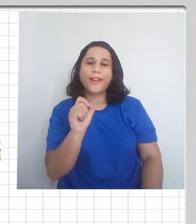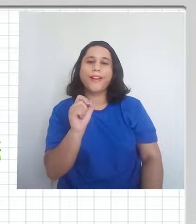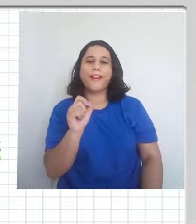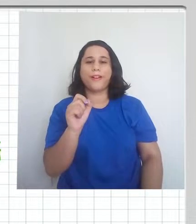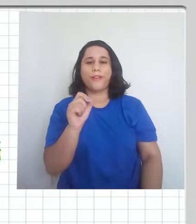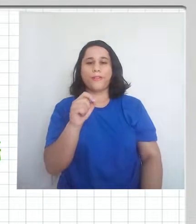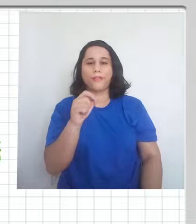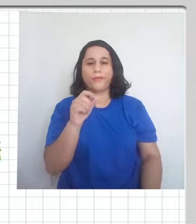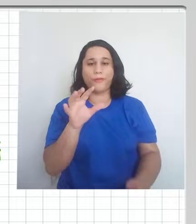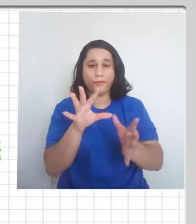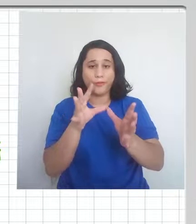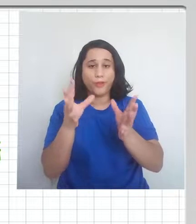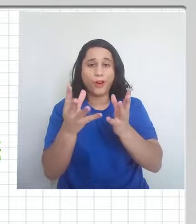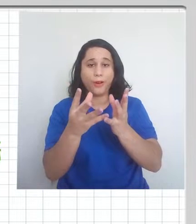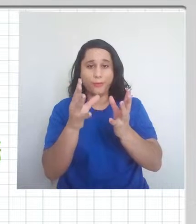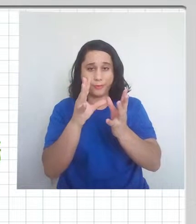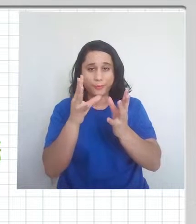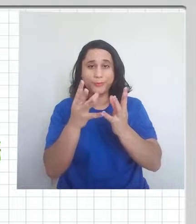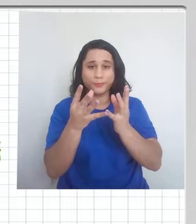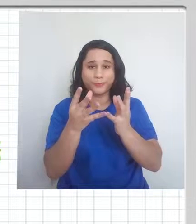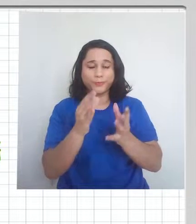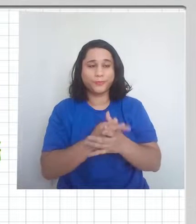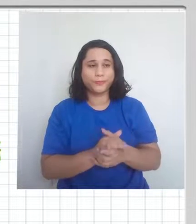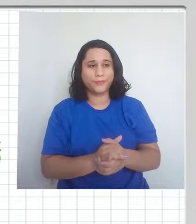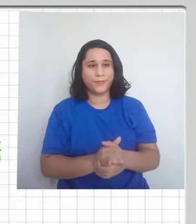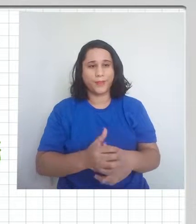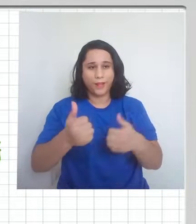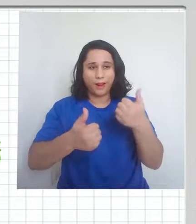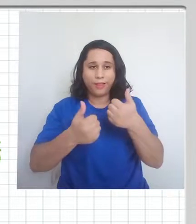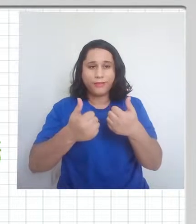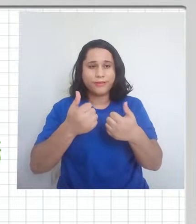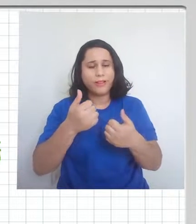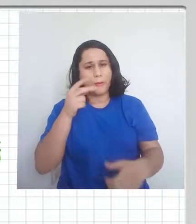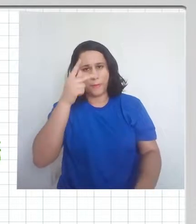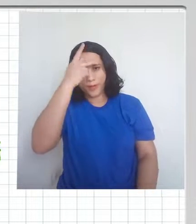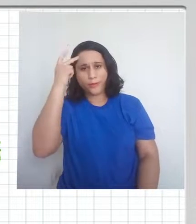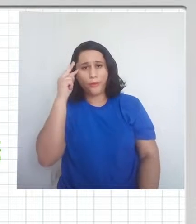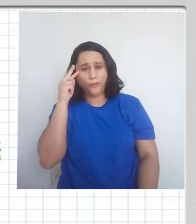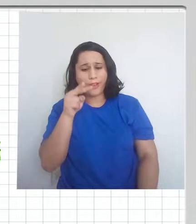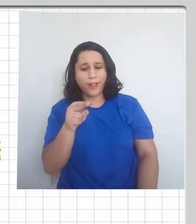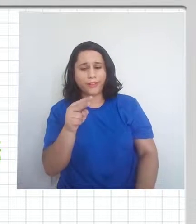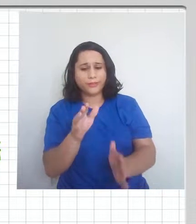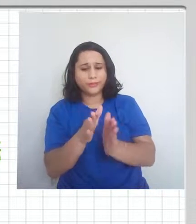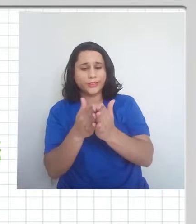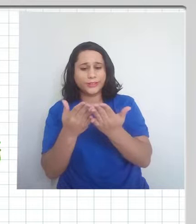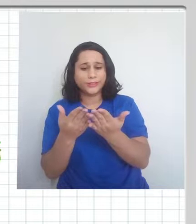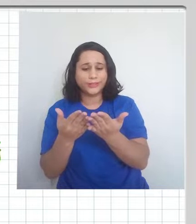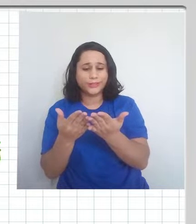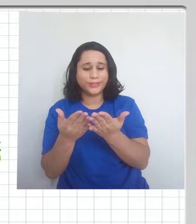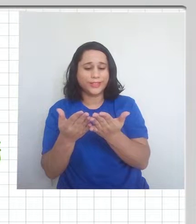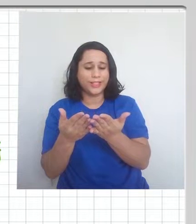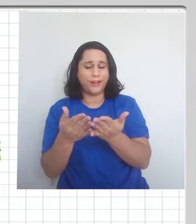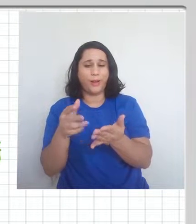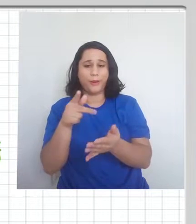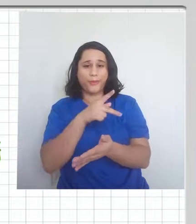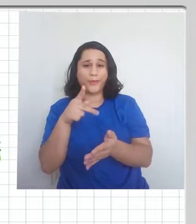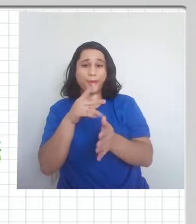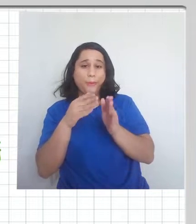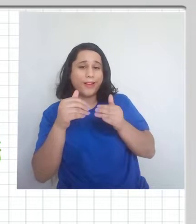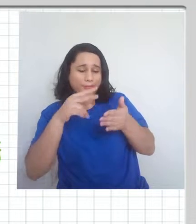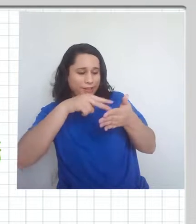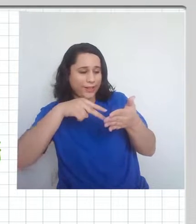esse tipo de representação. Beleza? Muita gente vê isso aqui nos livros, né? Quando a professora manda ler, ele fica